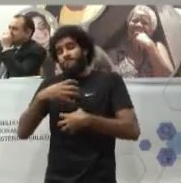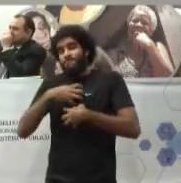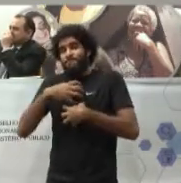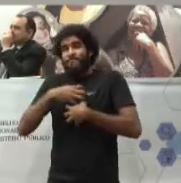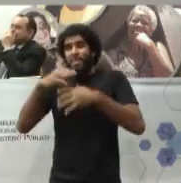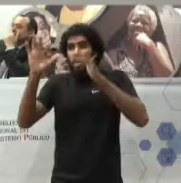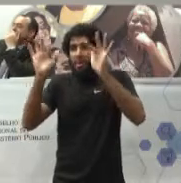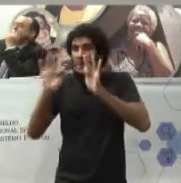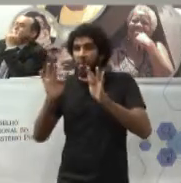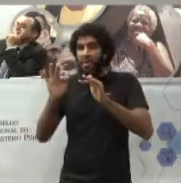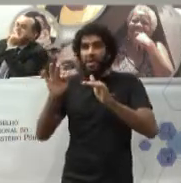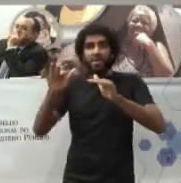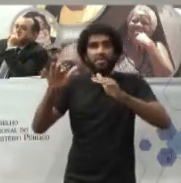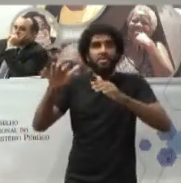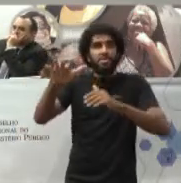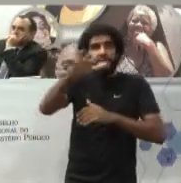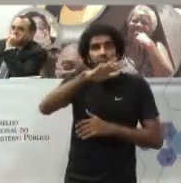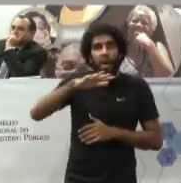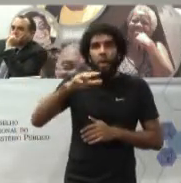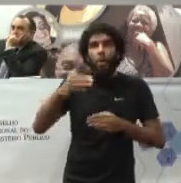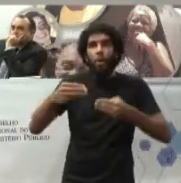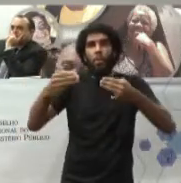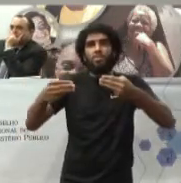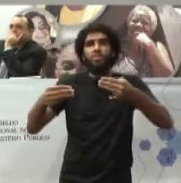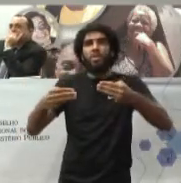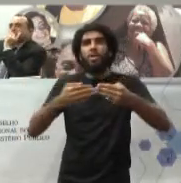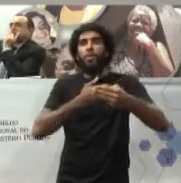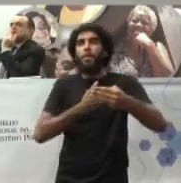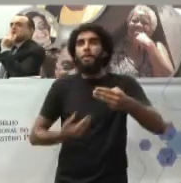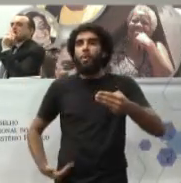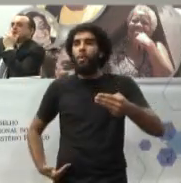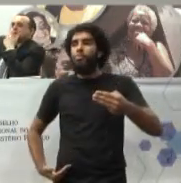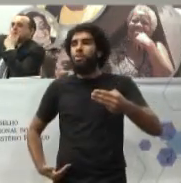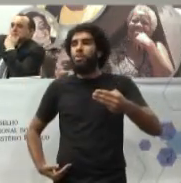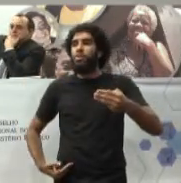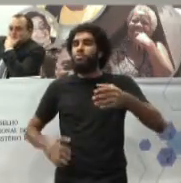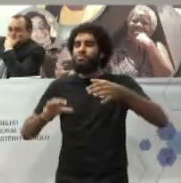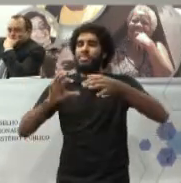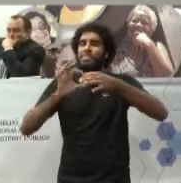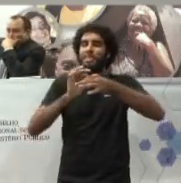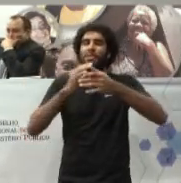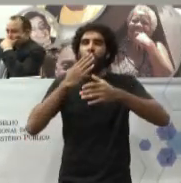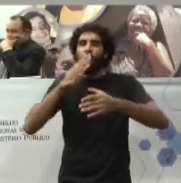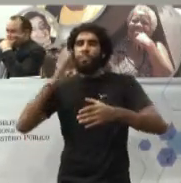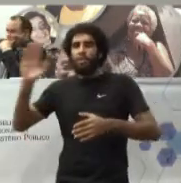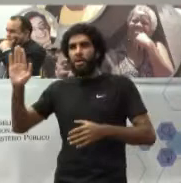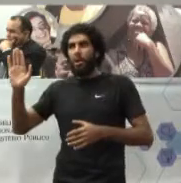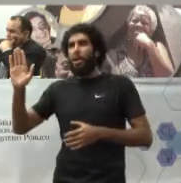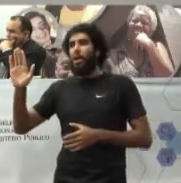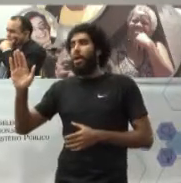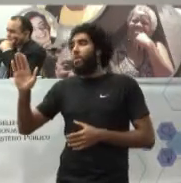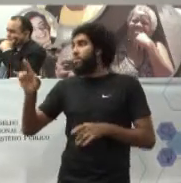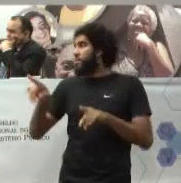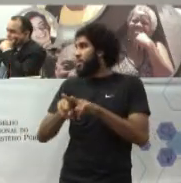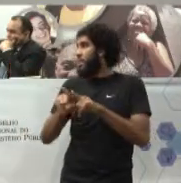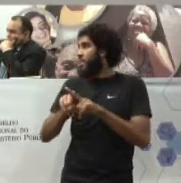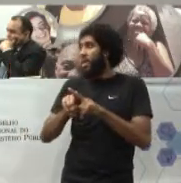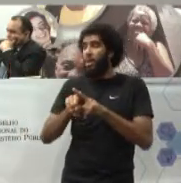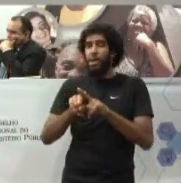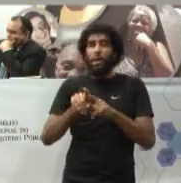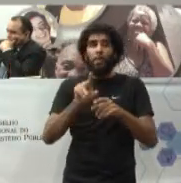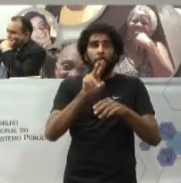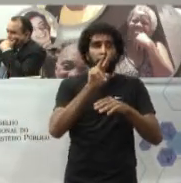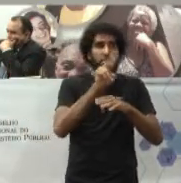espaço desses o ministério público todo ele comprometido com a defesa dessa contratação que nós estabelecemos